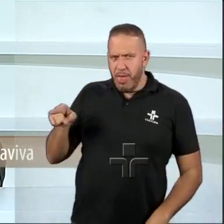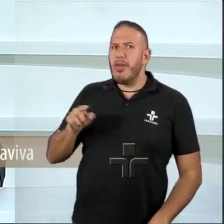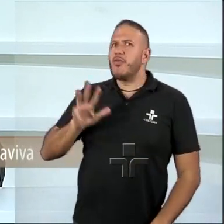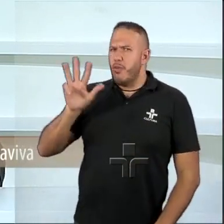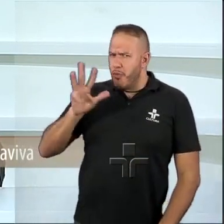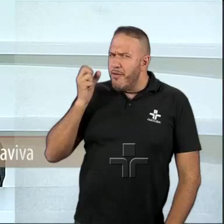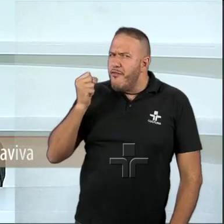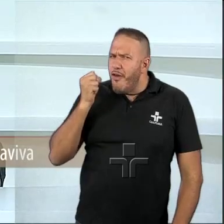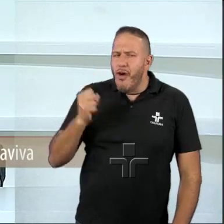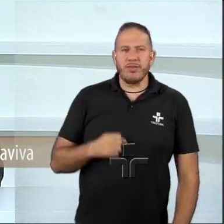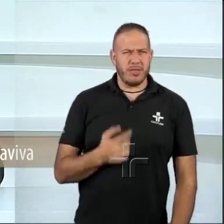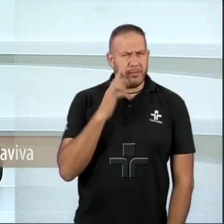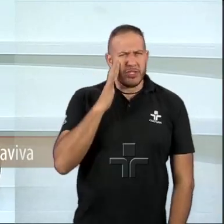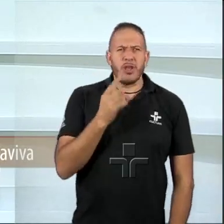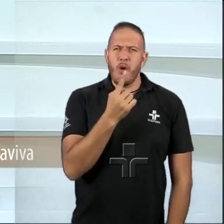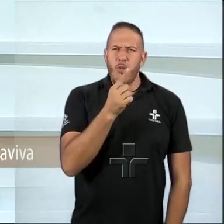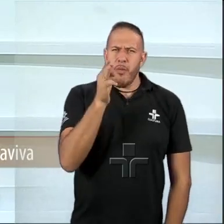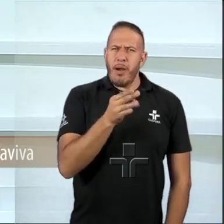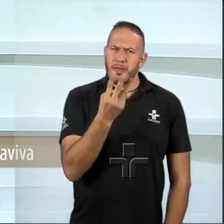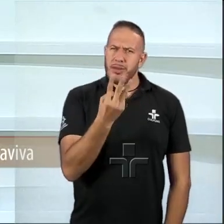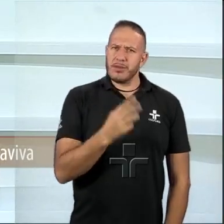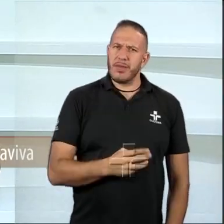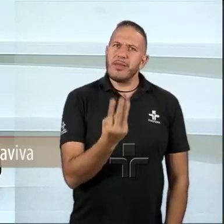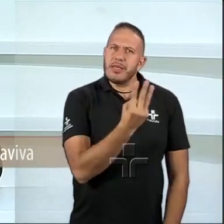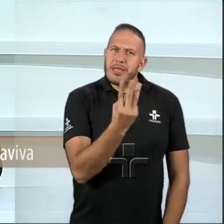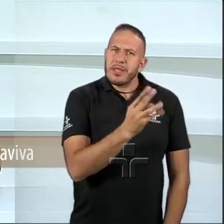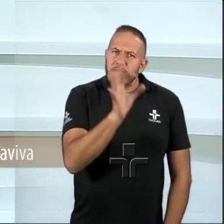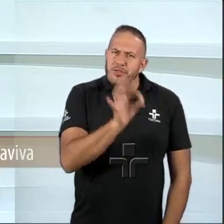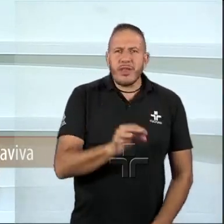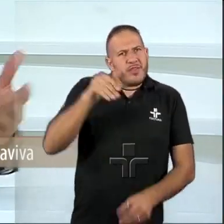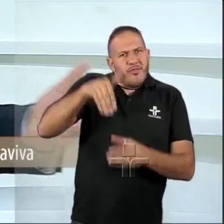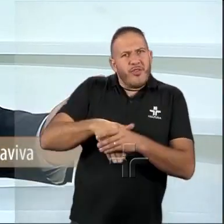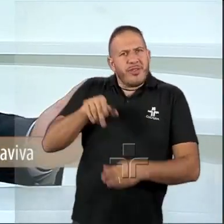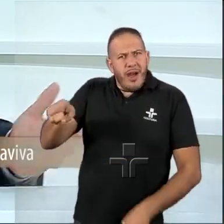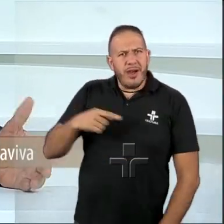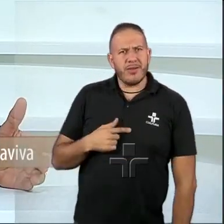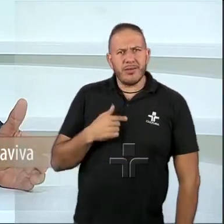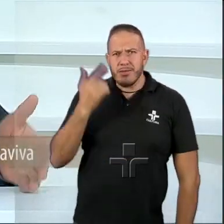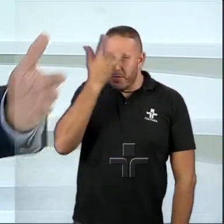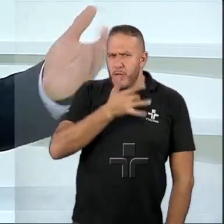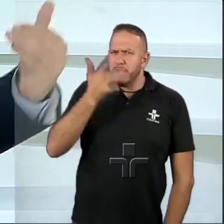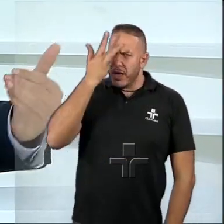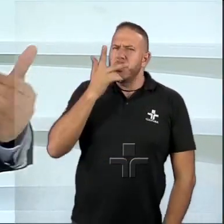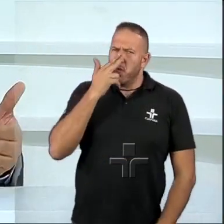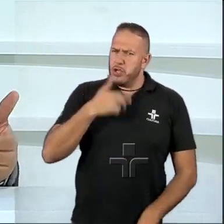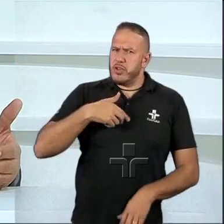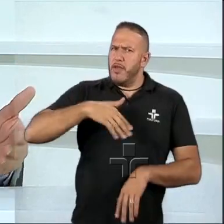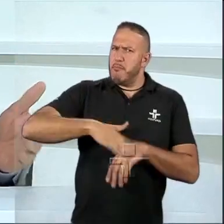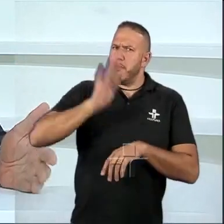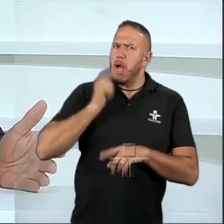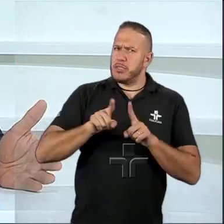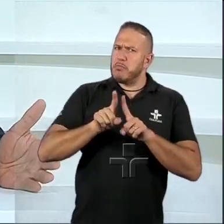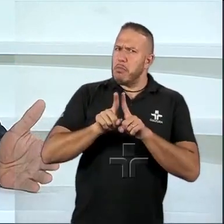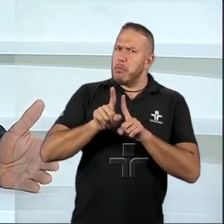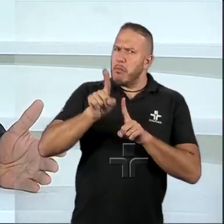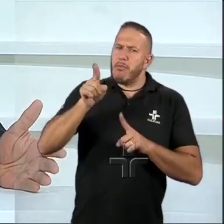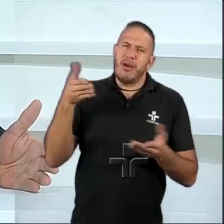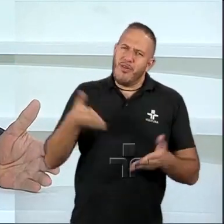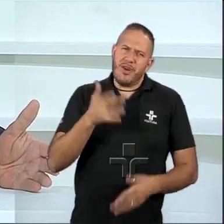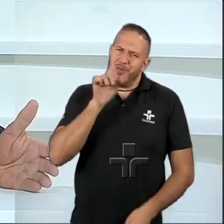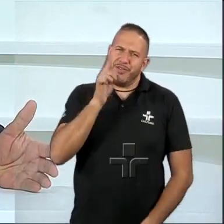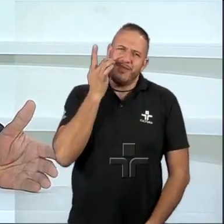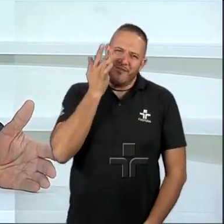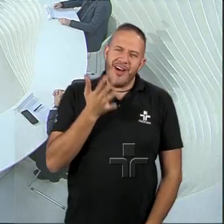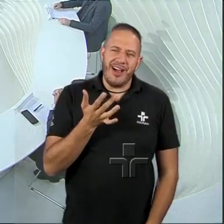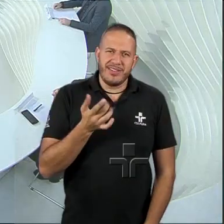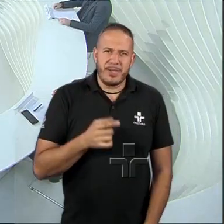terço dos eleitores brasileiros vão votar, ou votaram em Haddad, esse número deve aumentar. Eu disse antes e repito agora, não vai ser fácil para Haddad Ia ser ganhar. feito